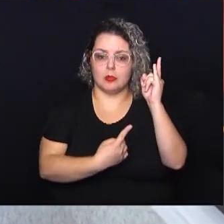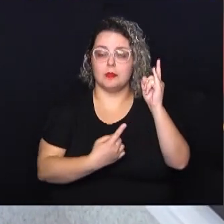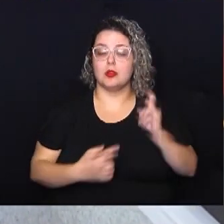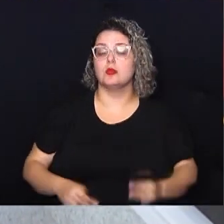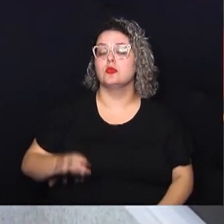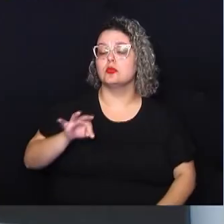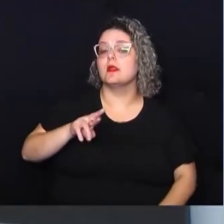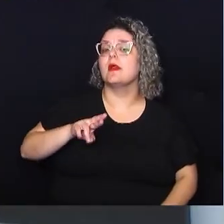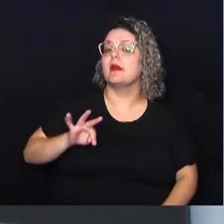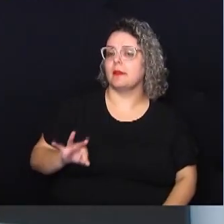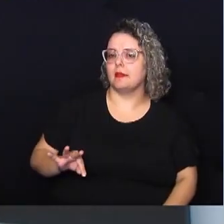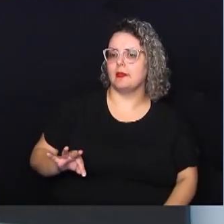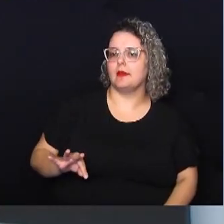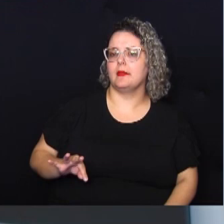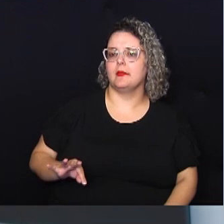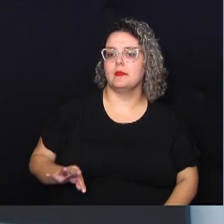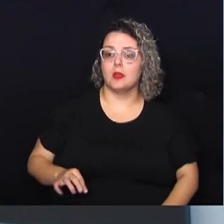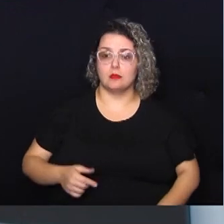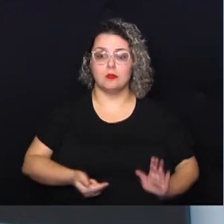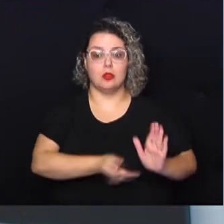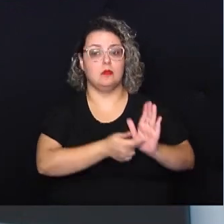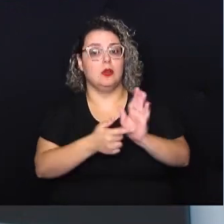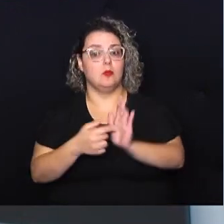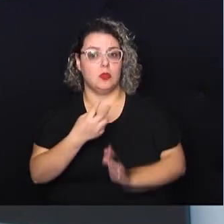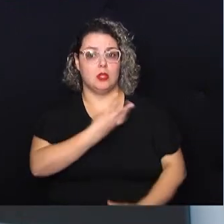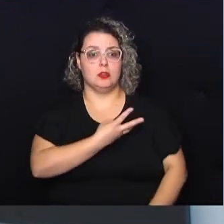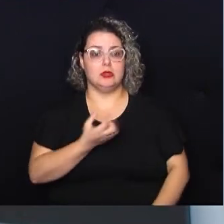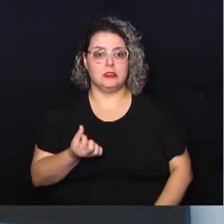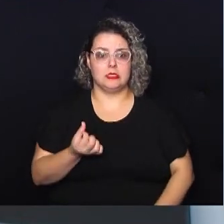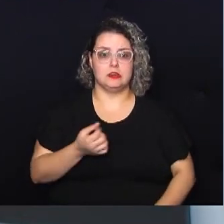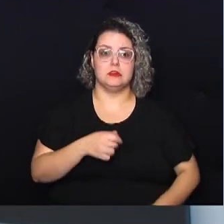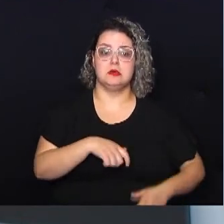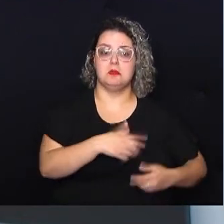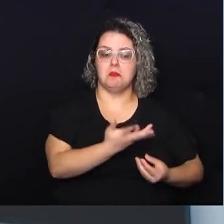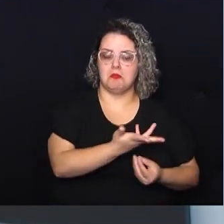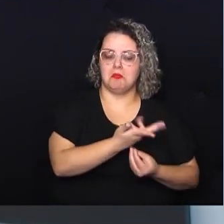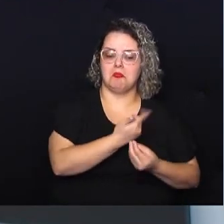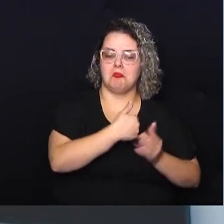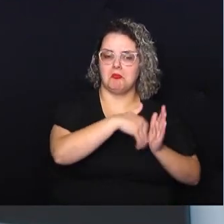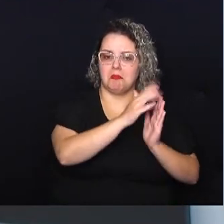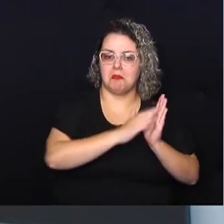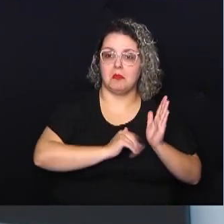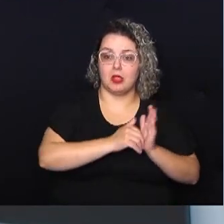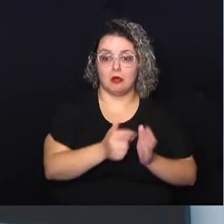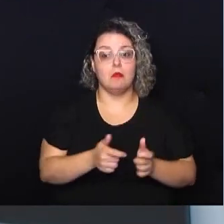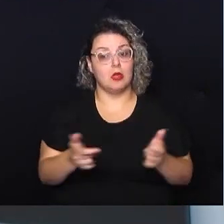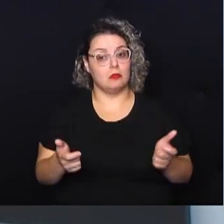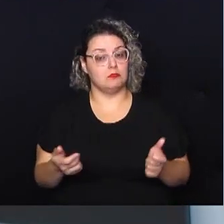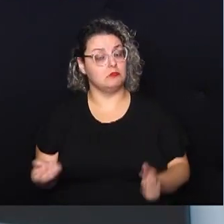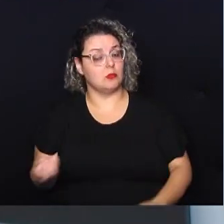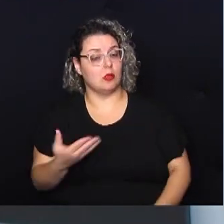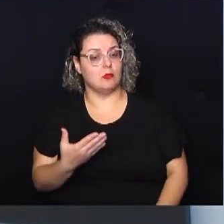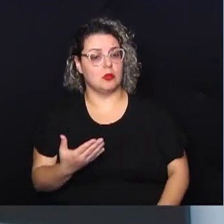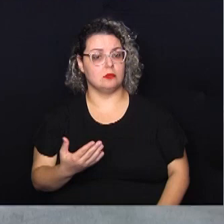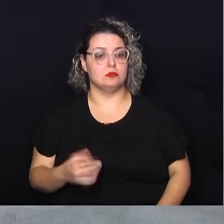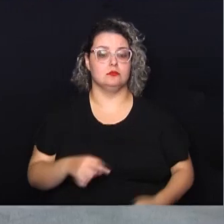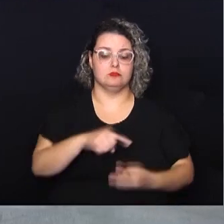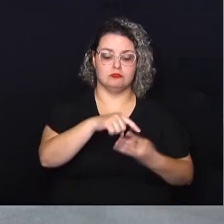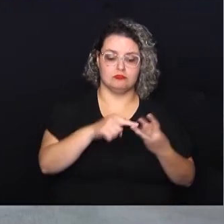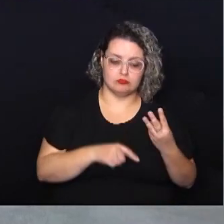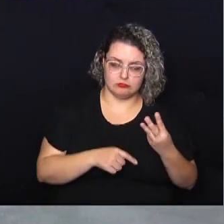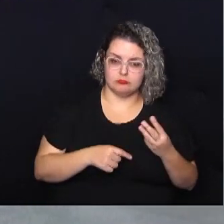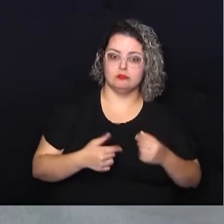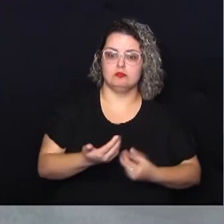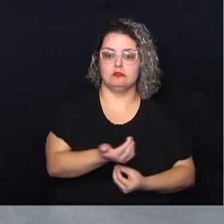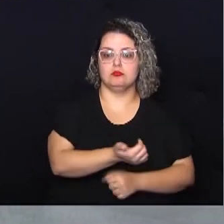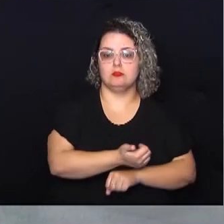do Trabalho. A exposição reúne 36 obras, a maioria inéditas, dos renomados artistas plásticos